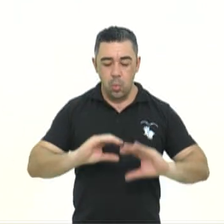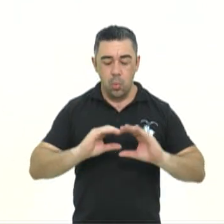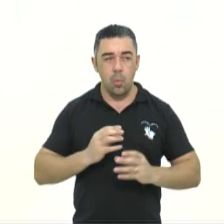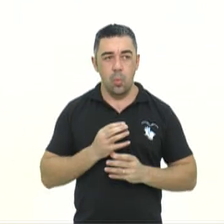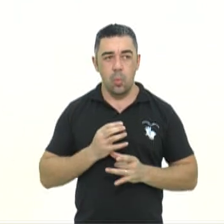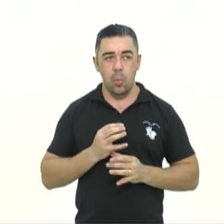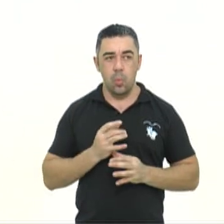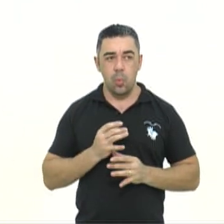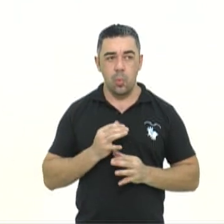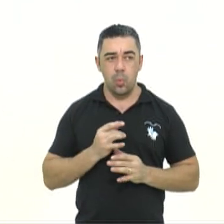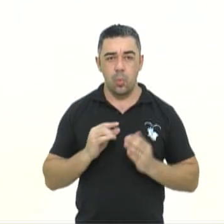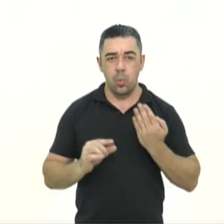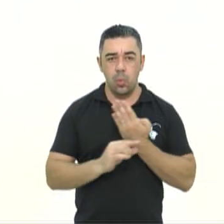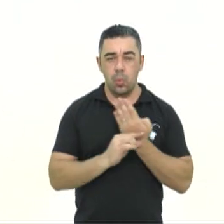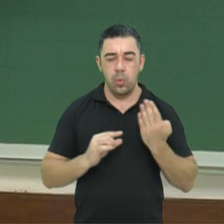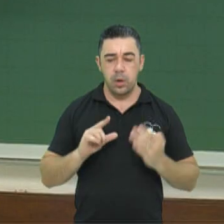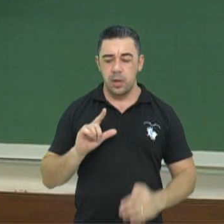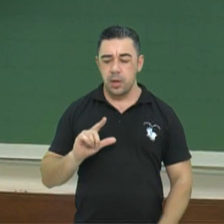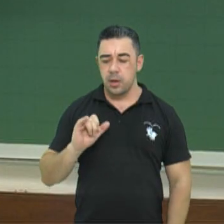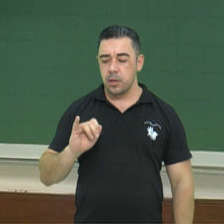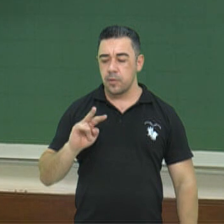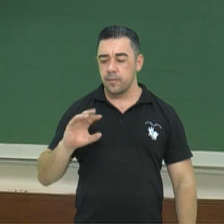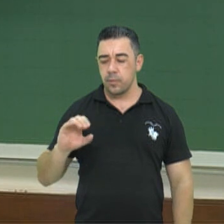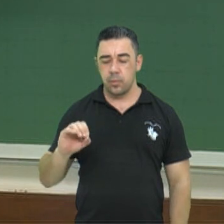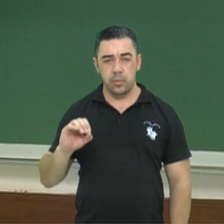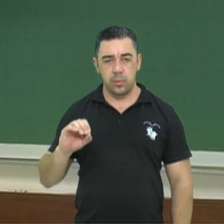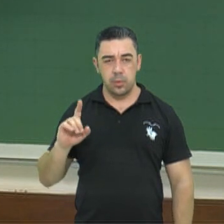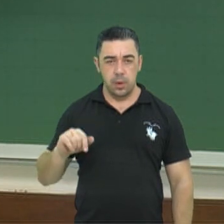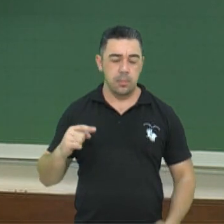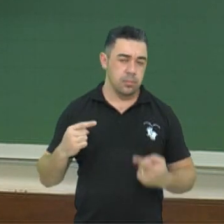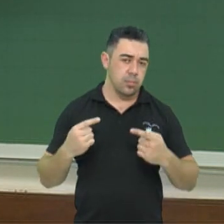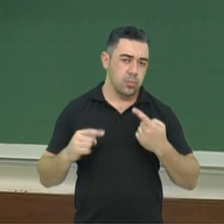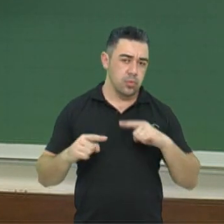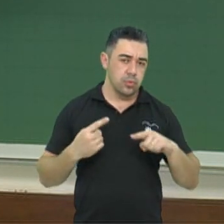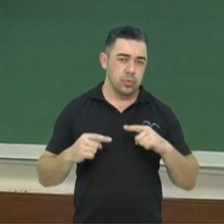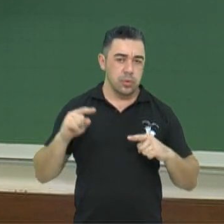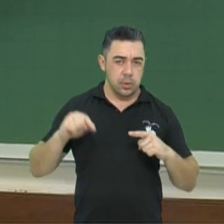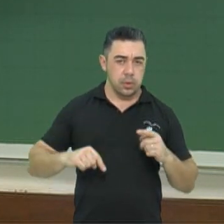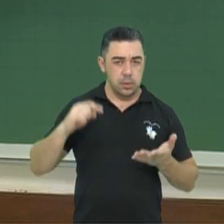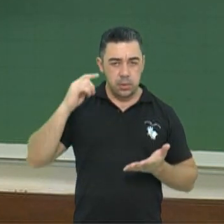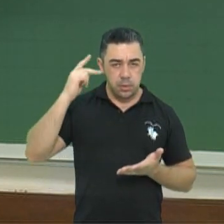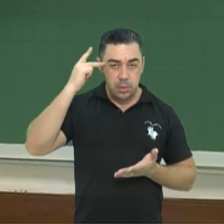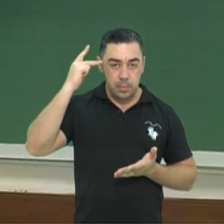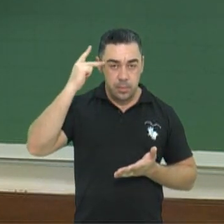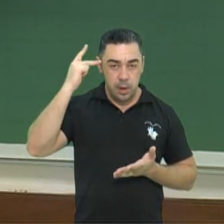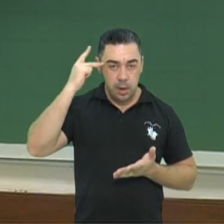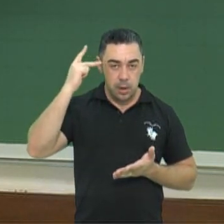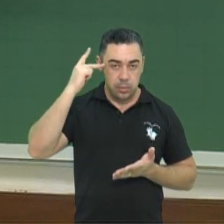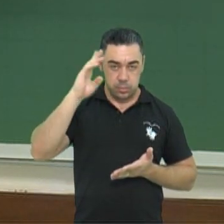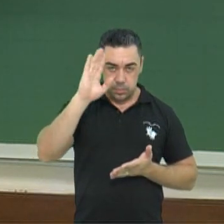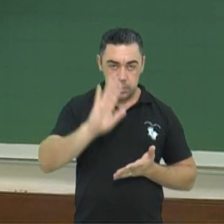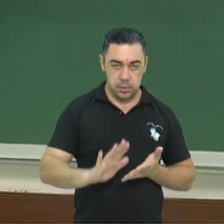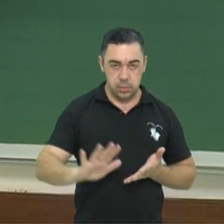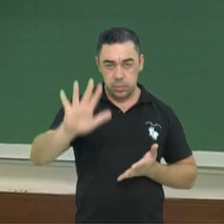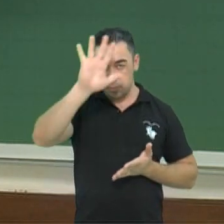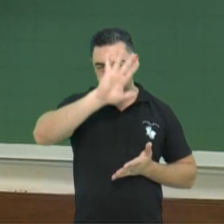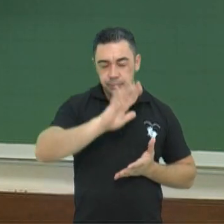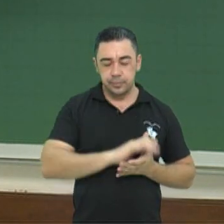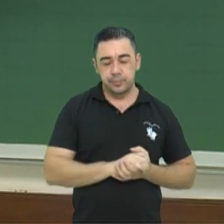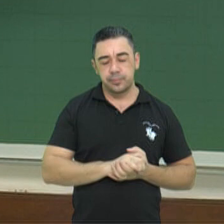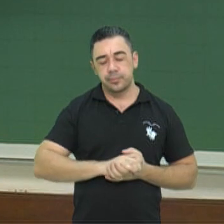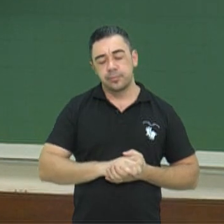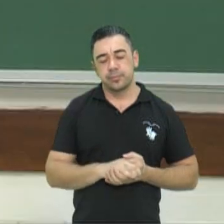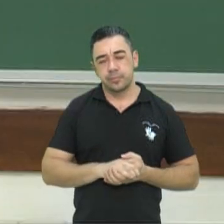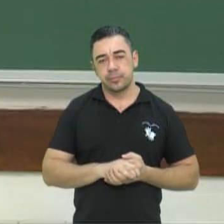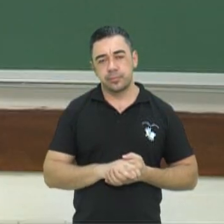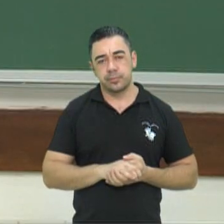Lívio Traglenberg, que é um compositor e músico paulistano. Nós vamos ver qual que é a arte deste compositor